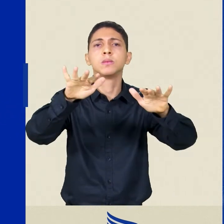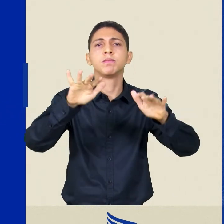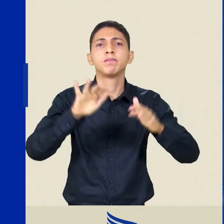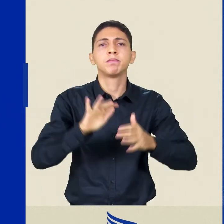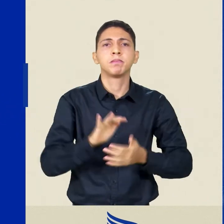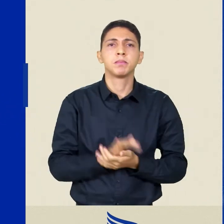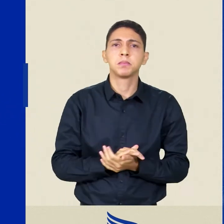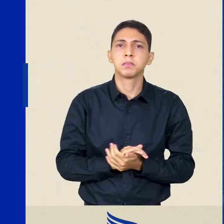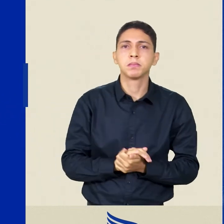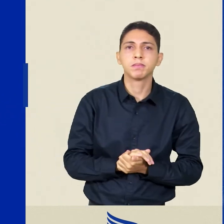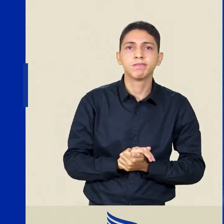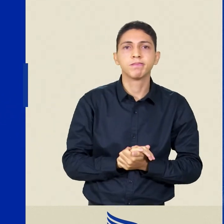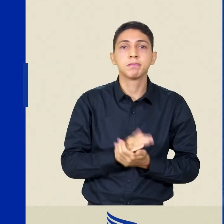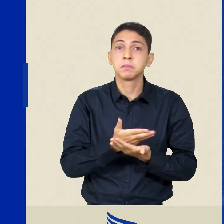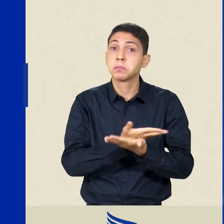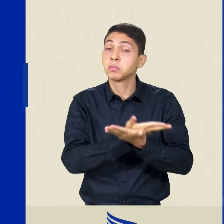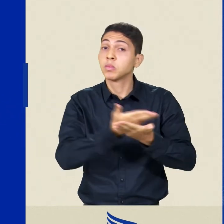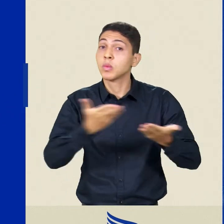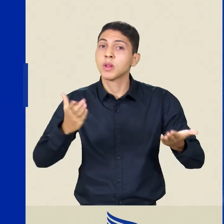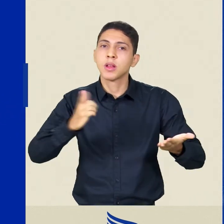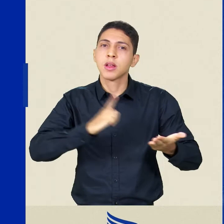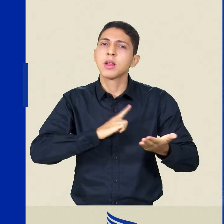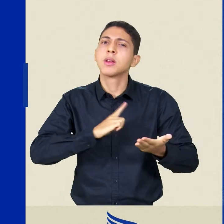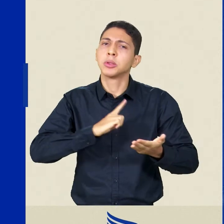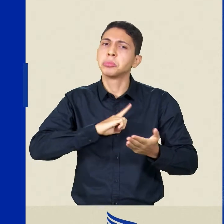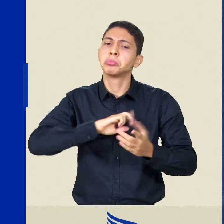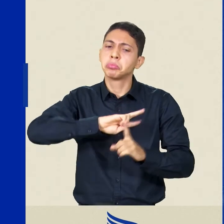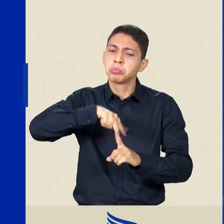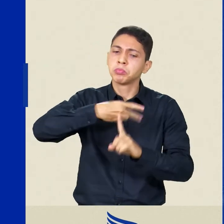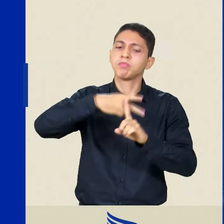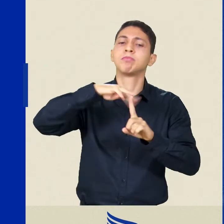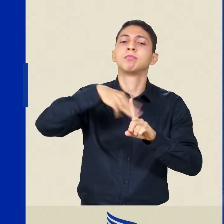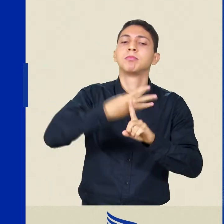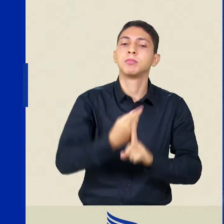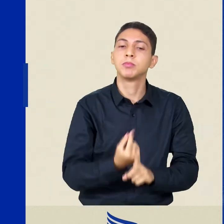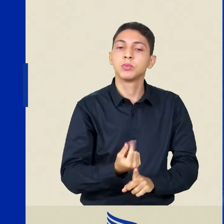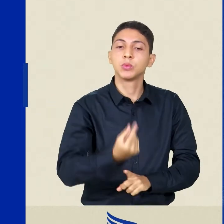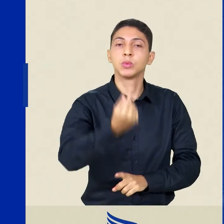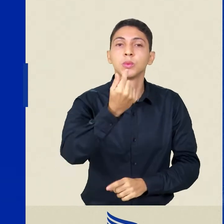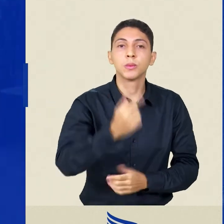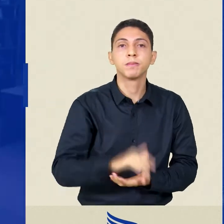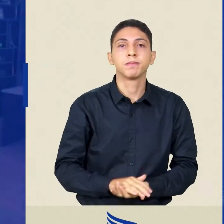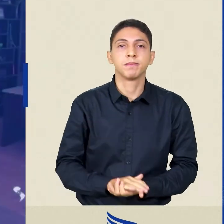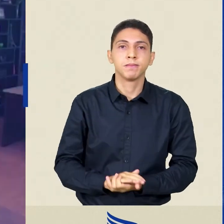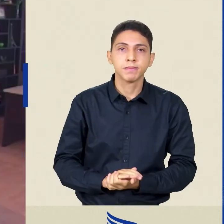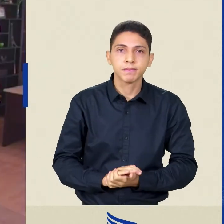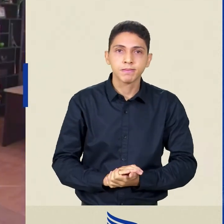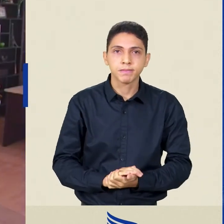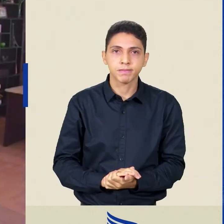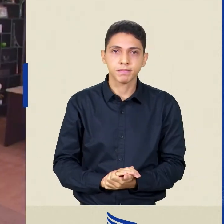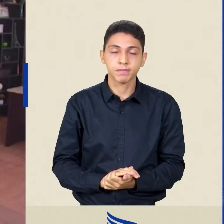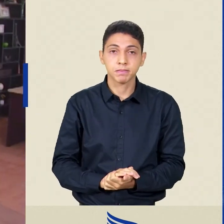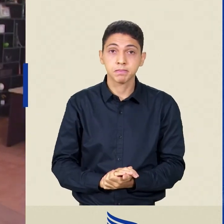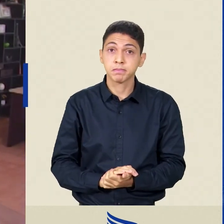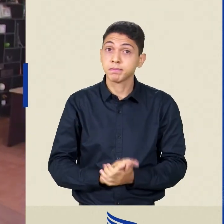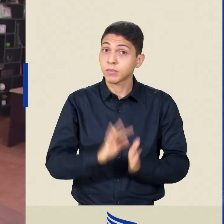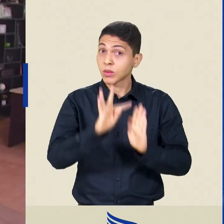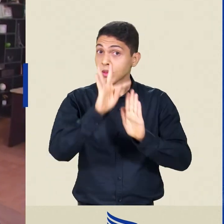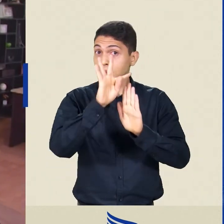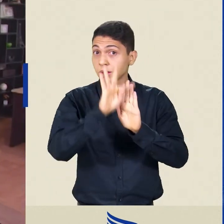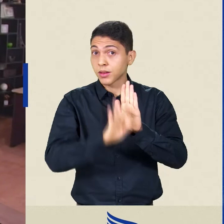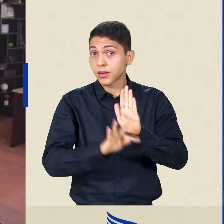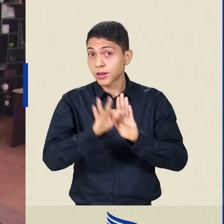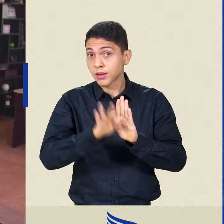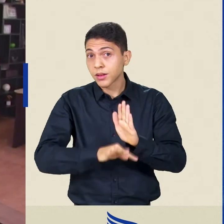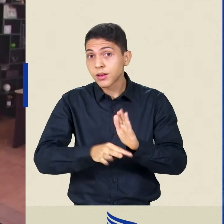que dela vos advenha a maior abastança. Malaquias 3, 8 a 10. O texto de Malaquias 3,